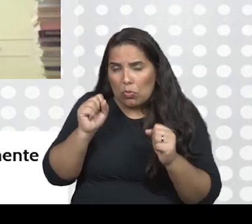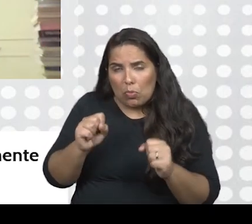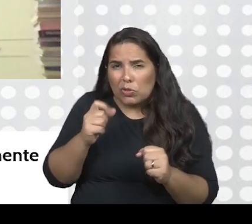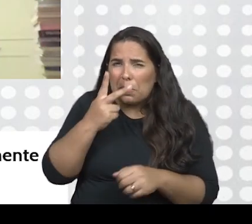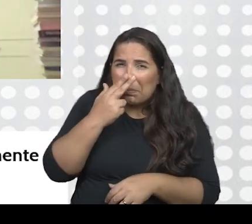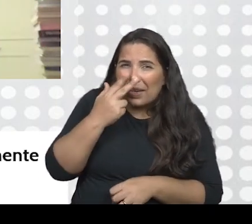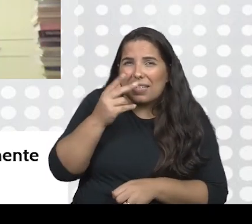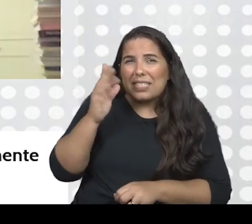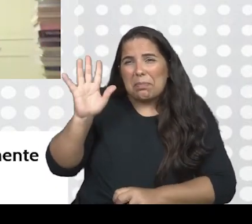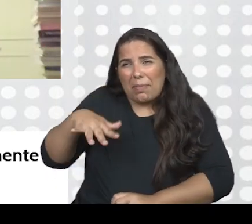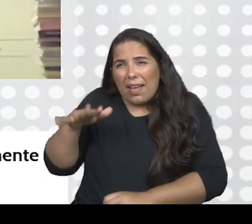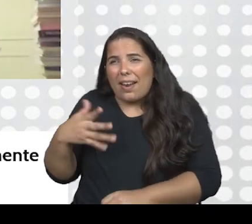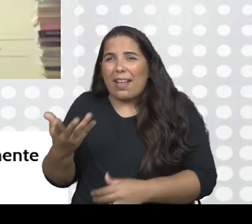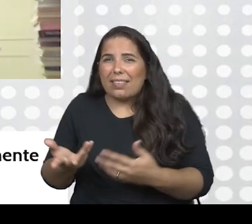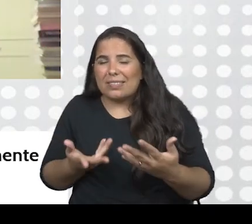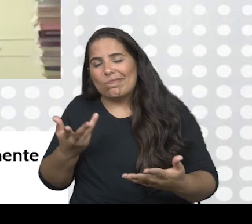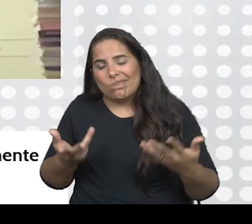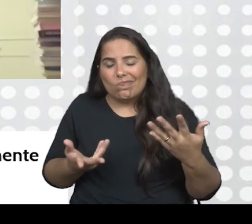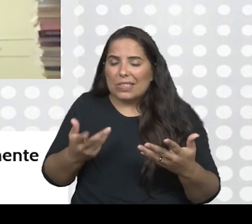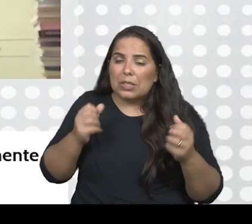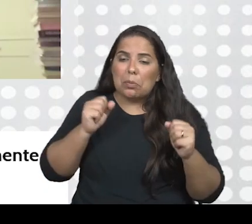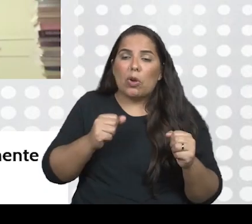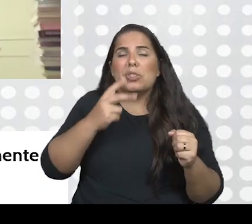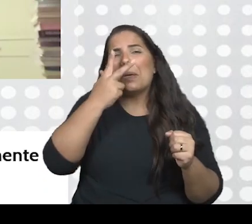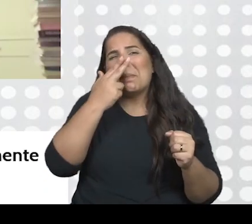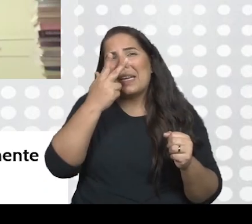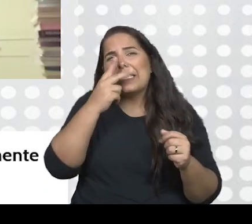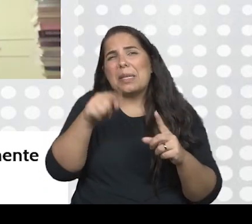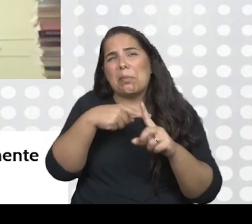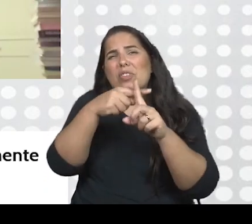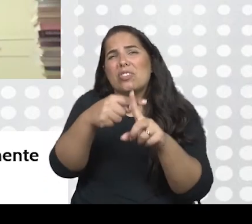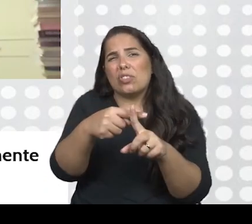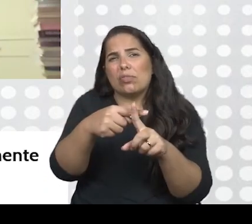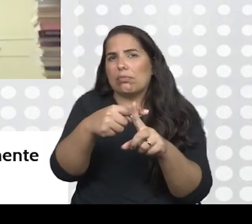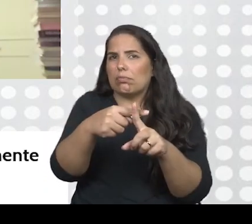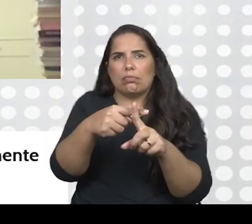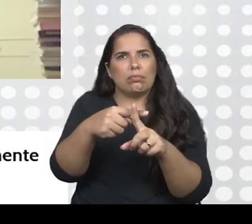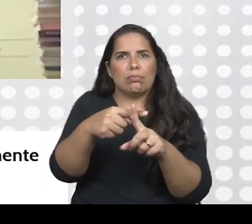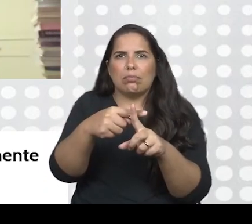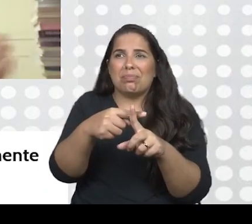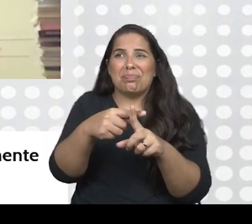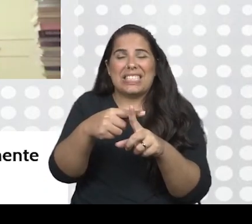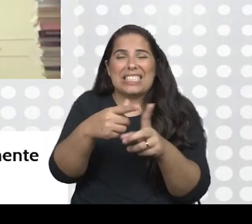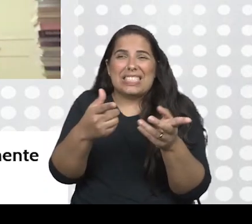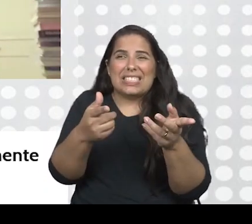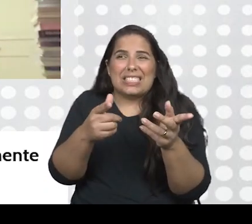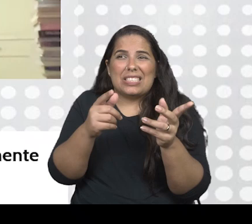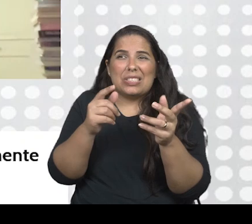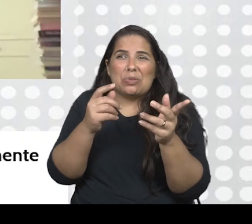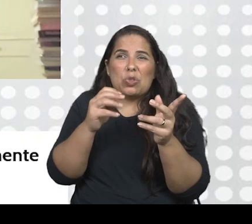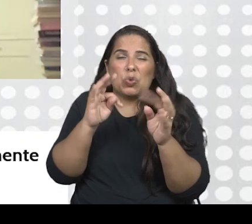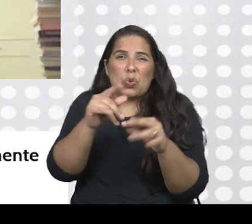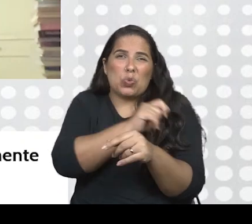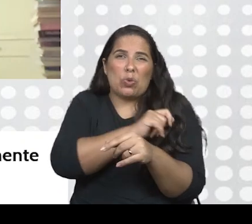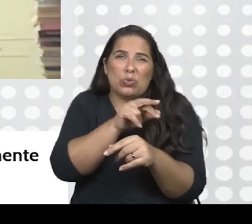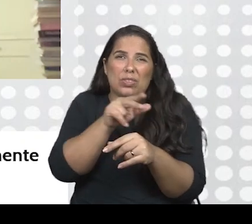parecer mais barata e pode até parecer que é positiva, mas não necessariamente para todos os